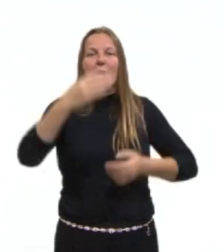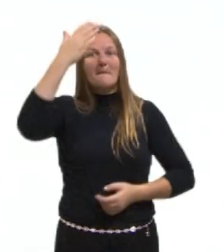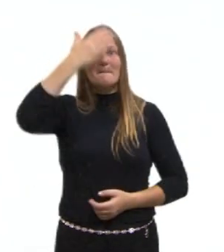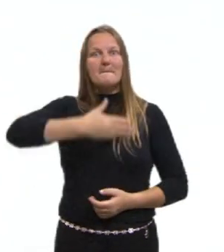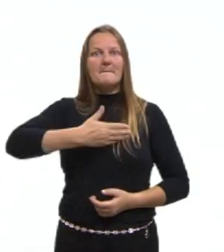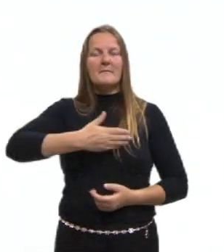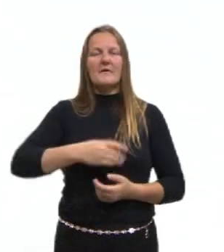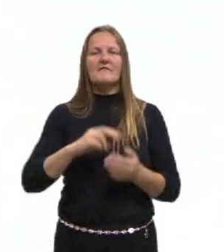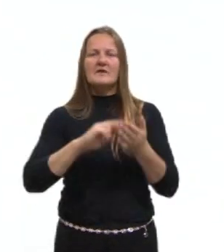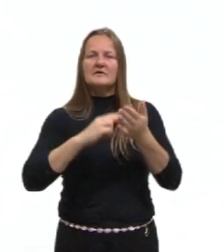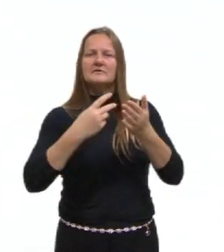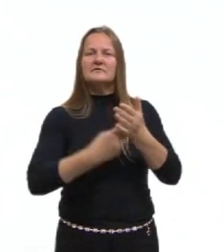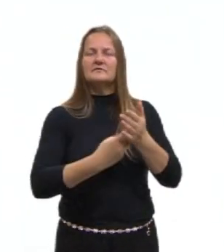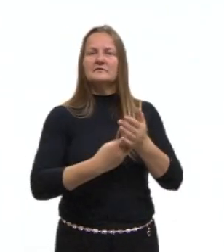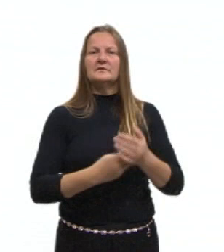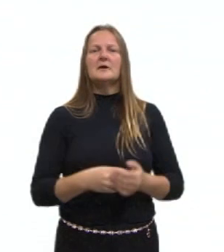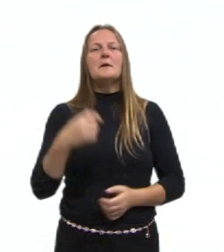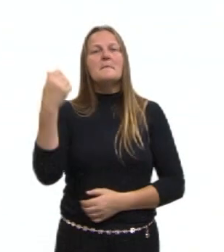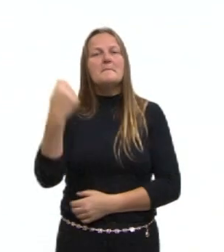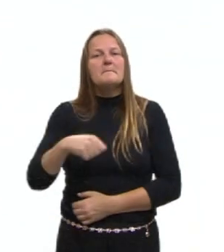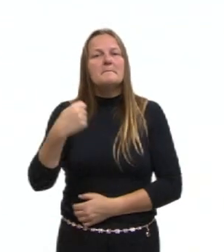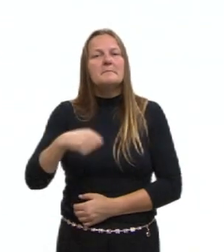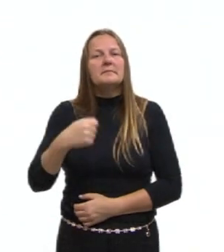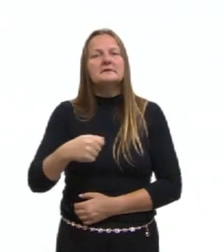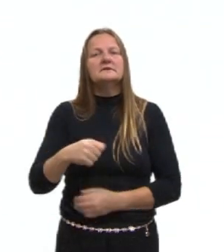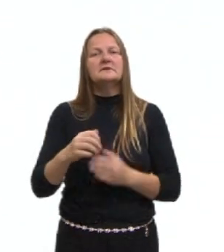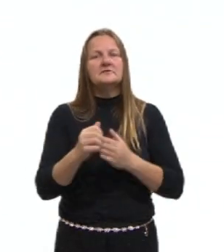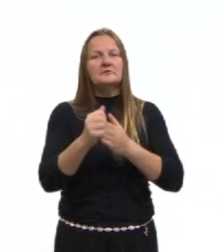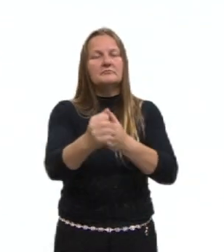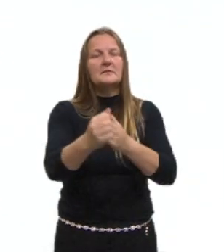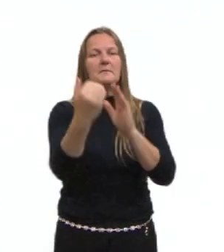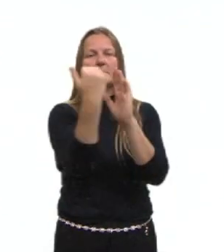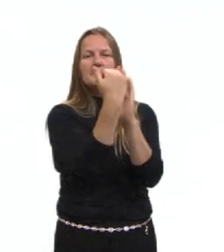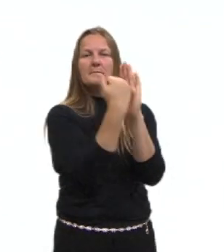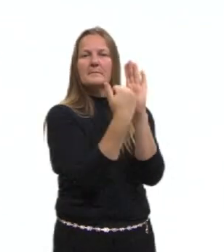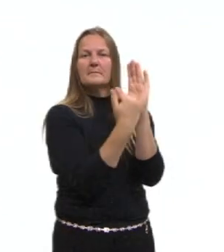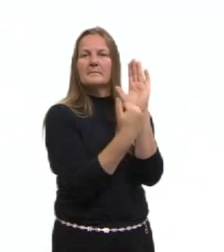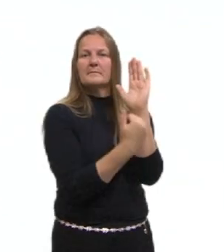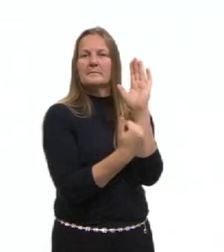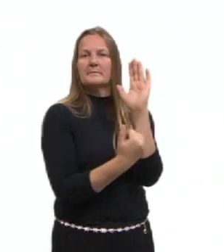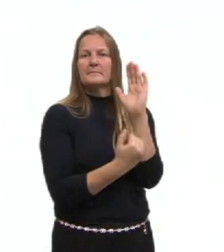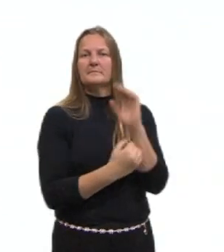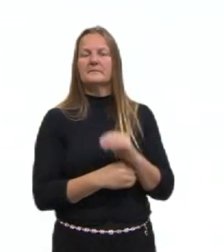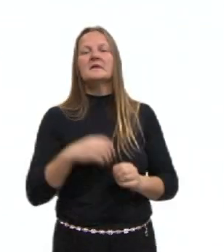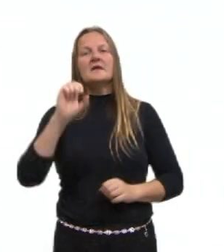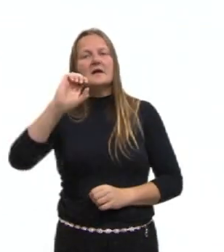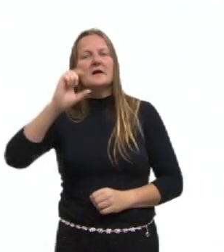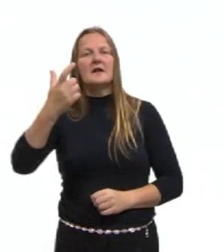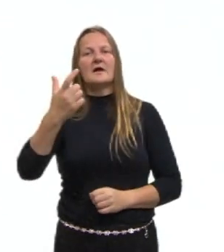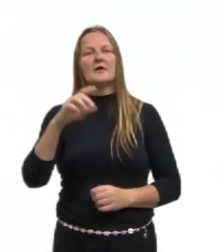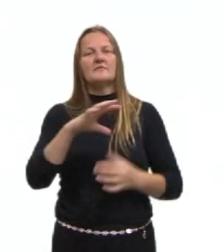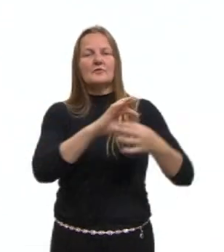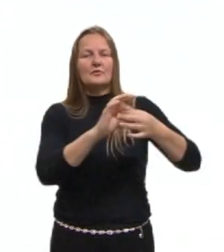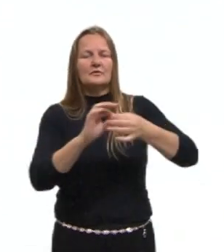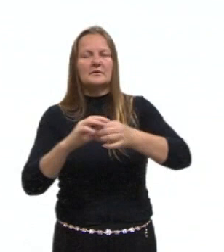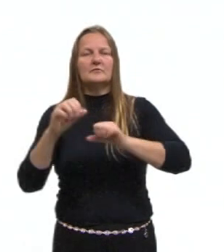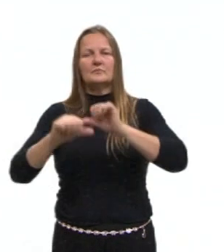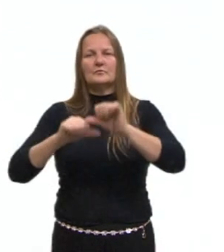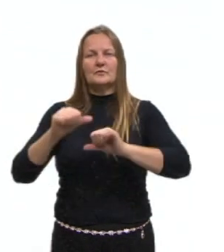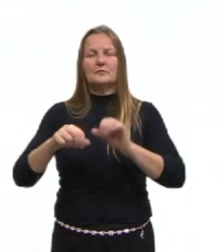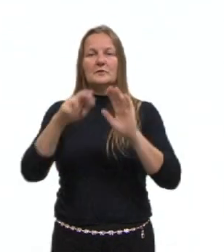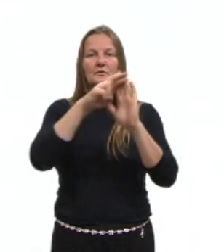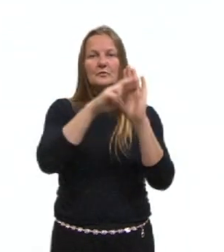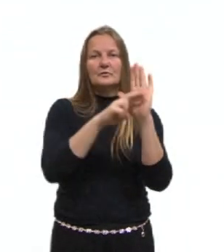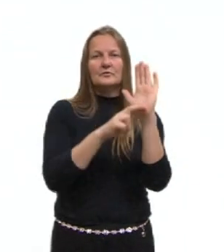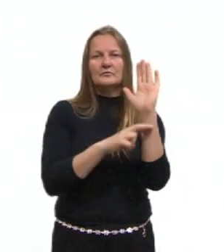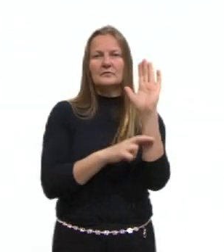ter significância, precisa seguir esse passo a passo, tá? Claro que às vezes muda algum contexto, mas o roteiro